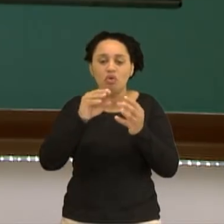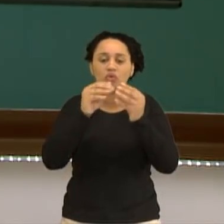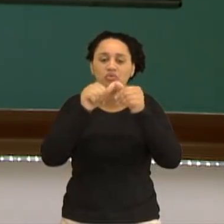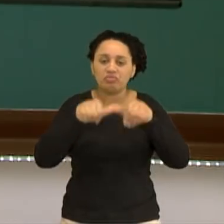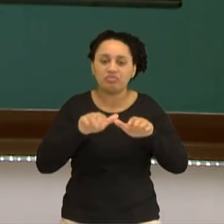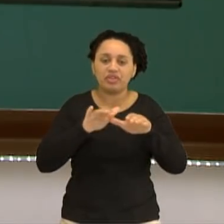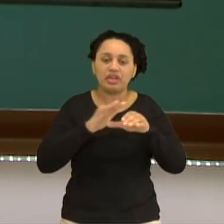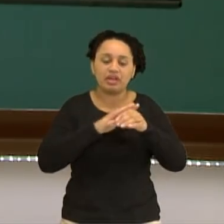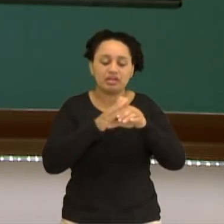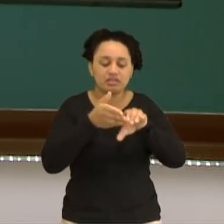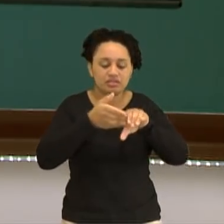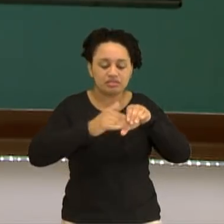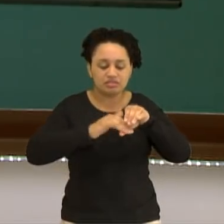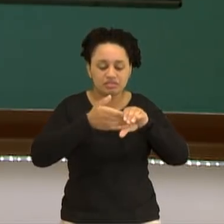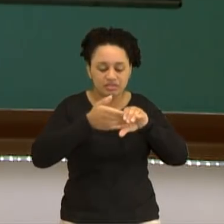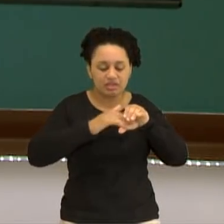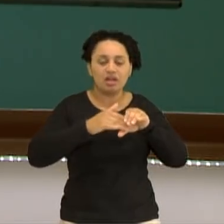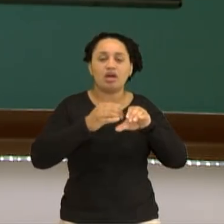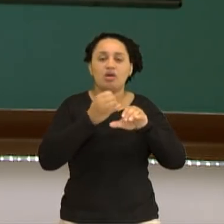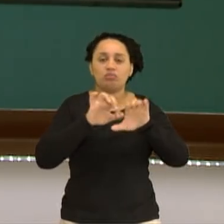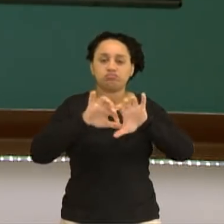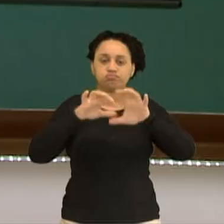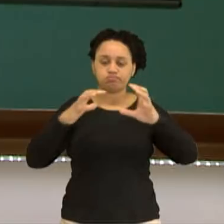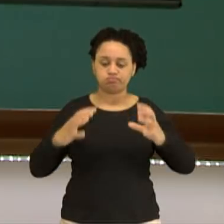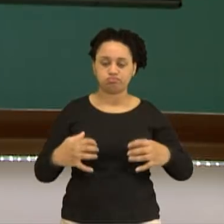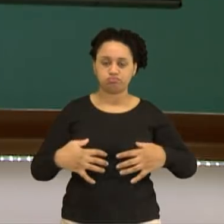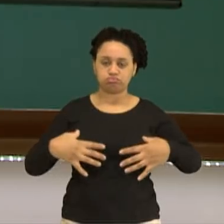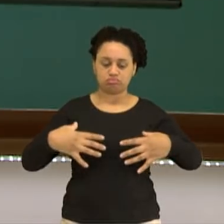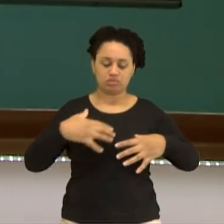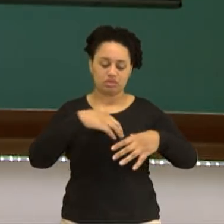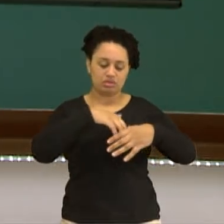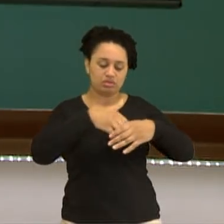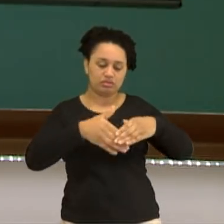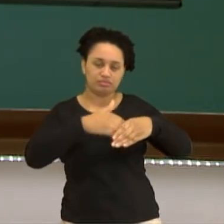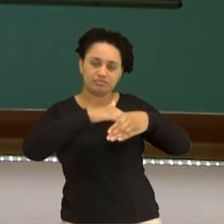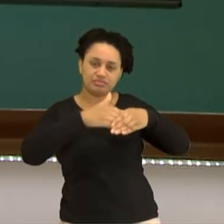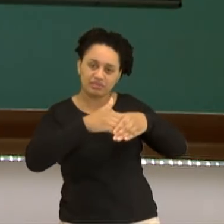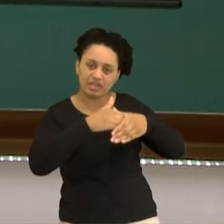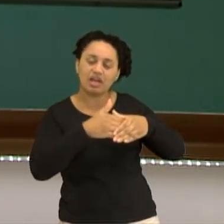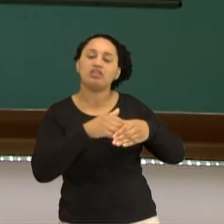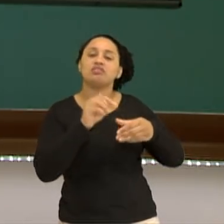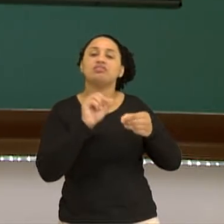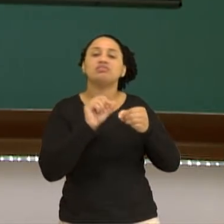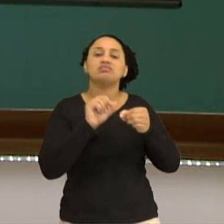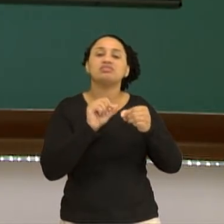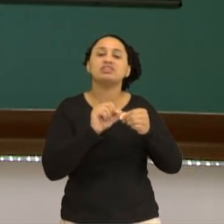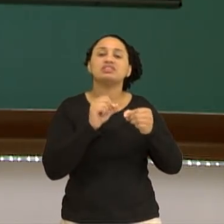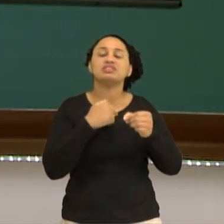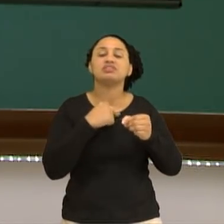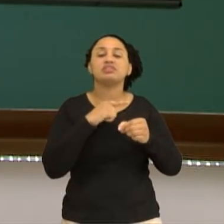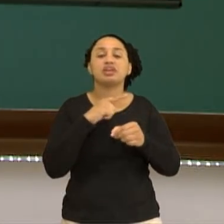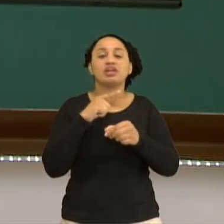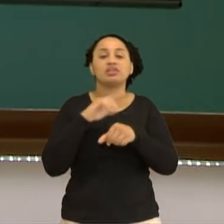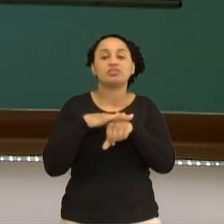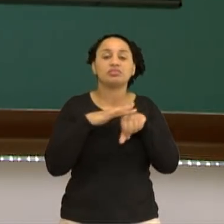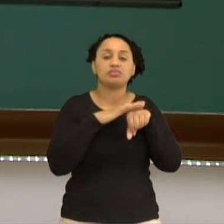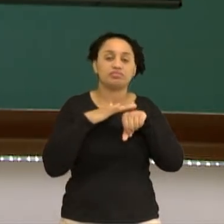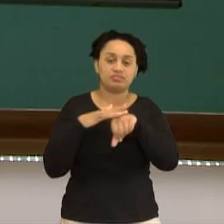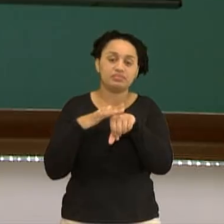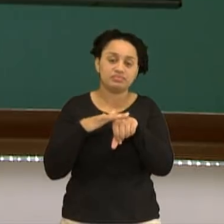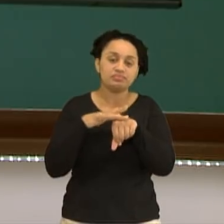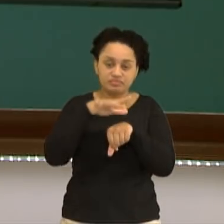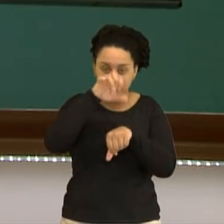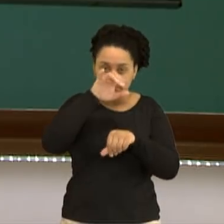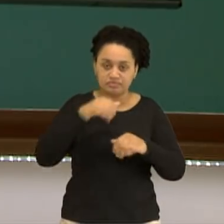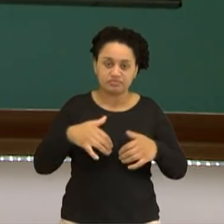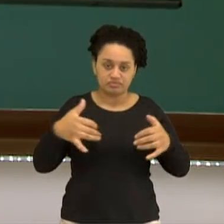nas paredes dos brônquios, da traqueia, provocando as doenças respiratórias. Algumas